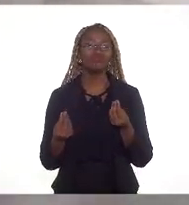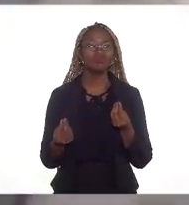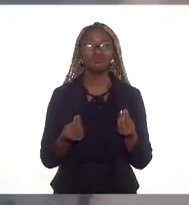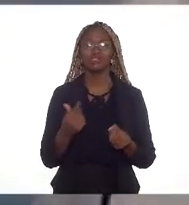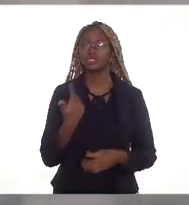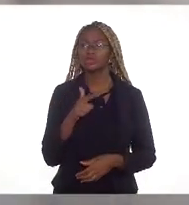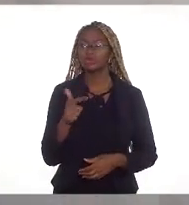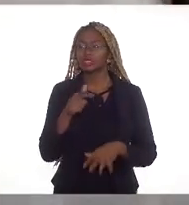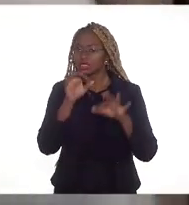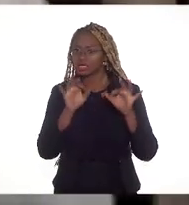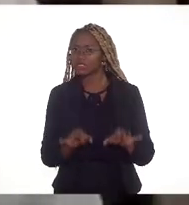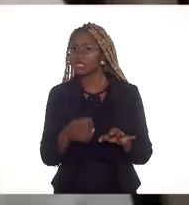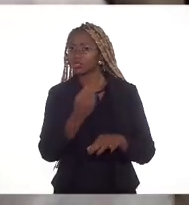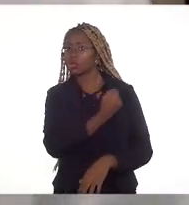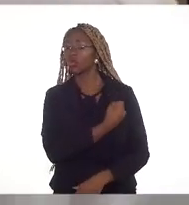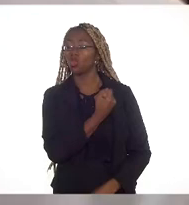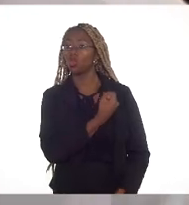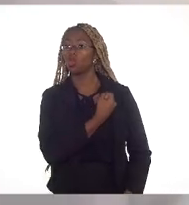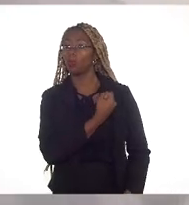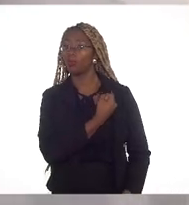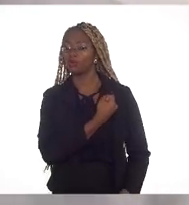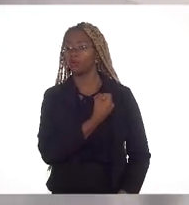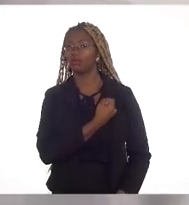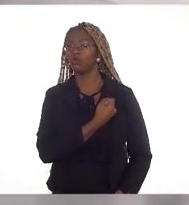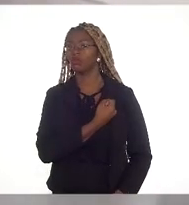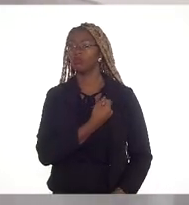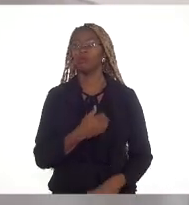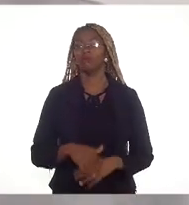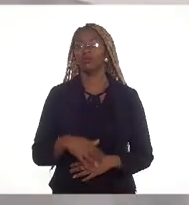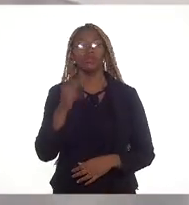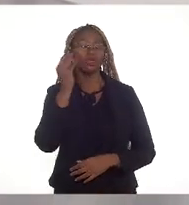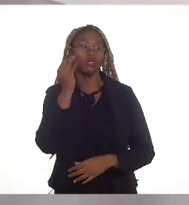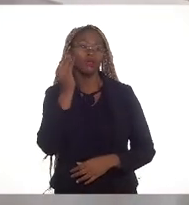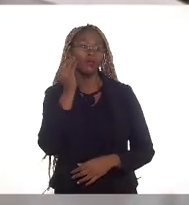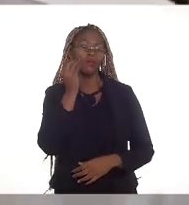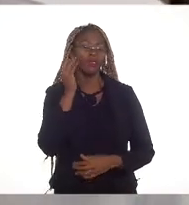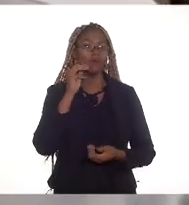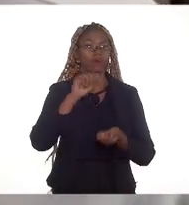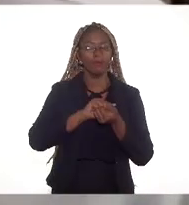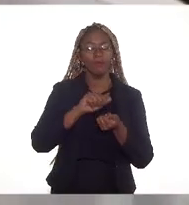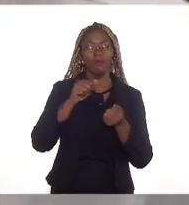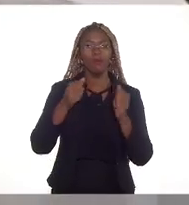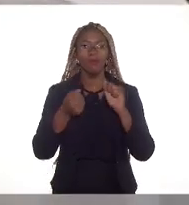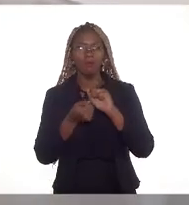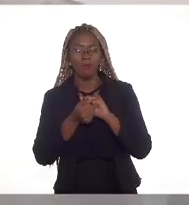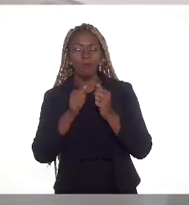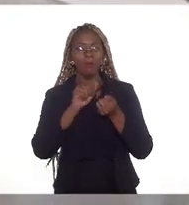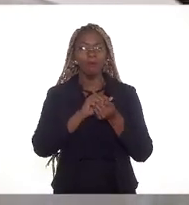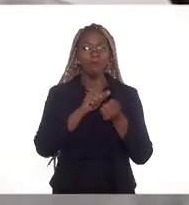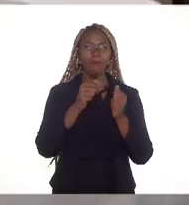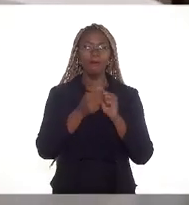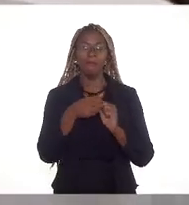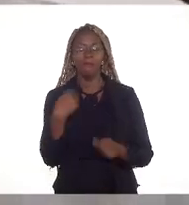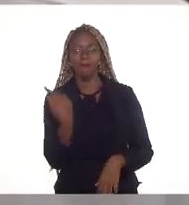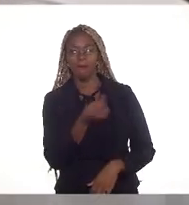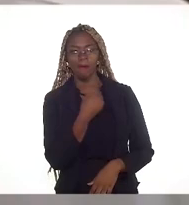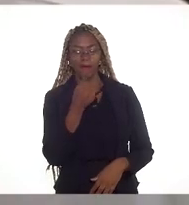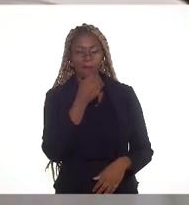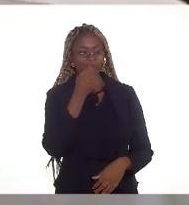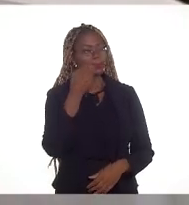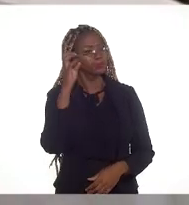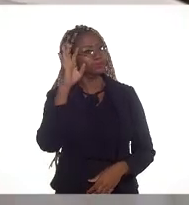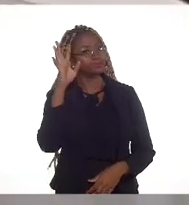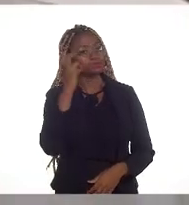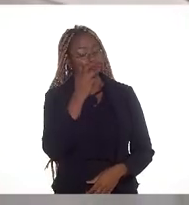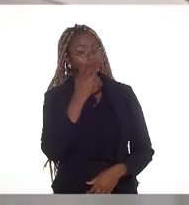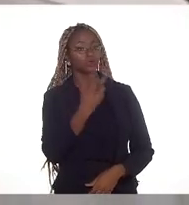estabelecendo oficialmente nos números, tentando adequar essa nossa previsão